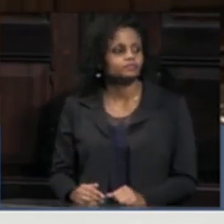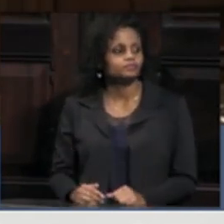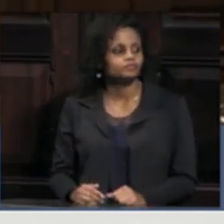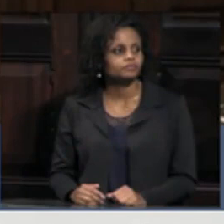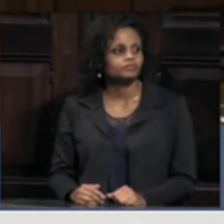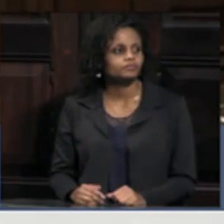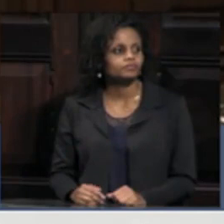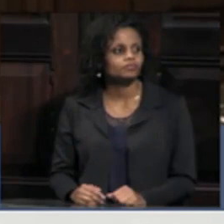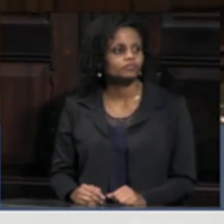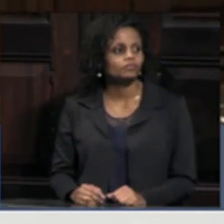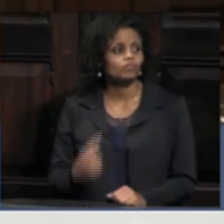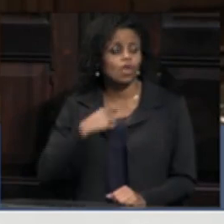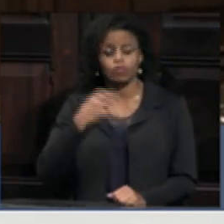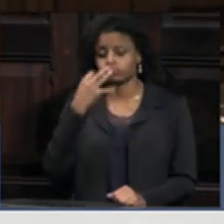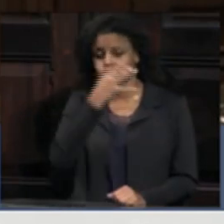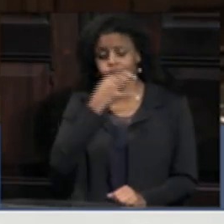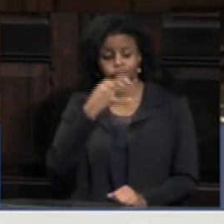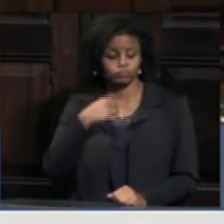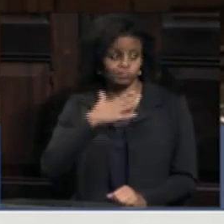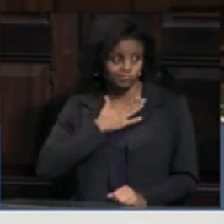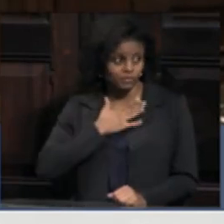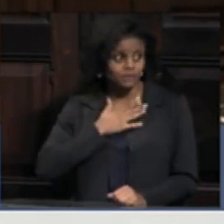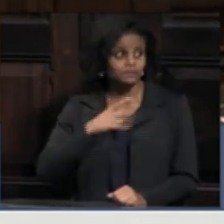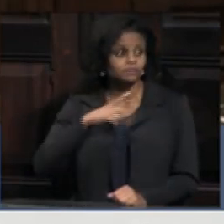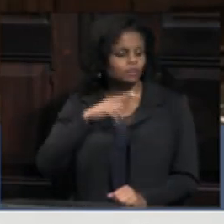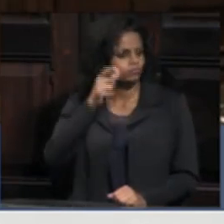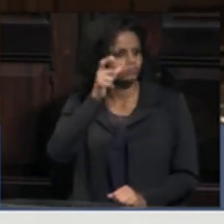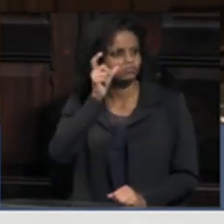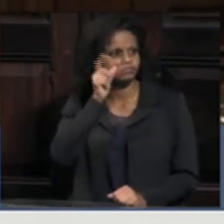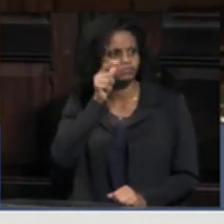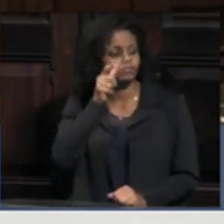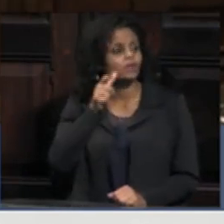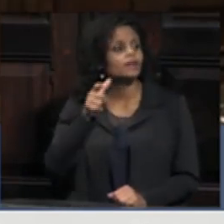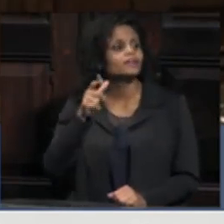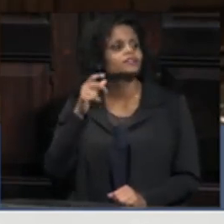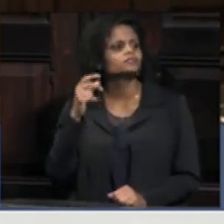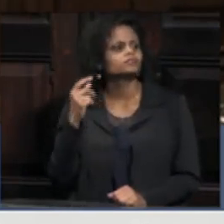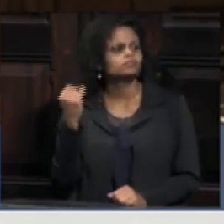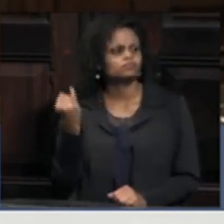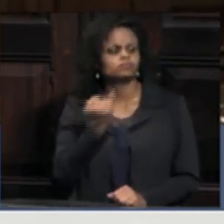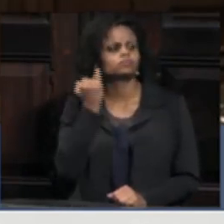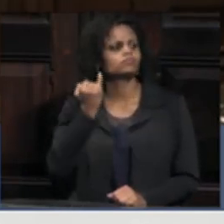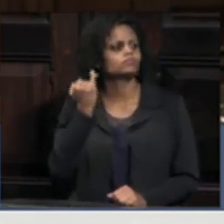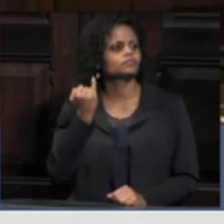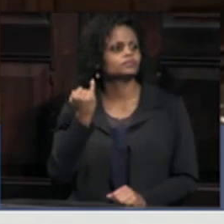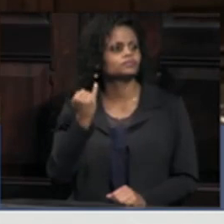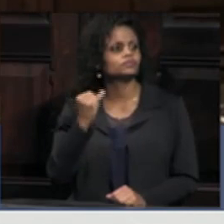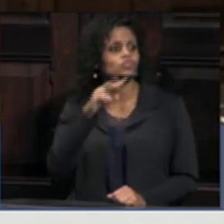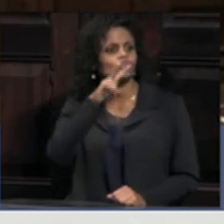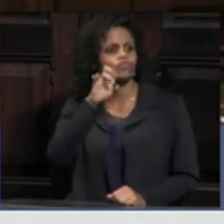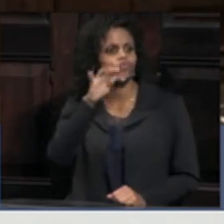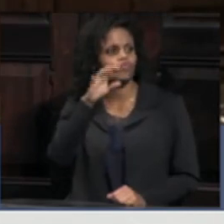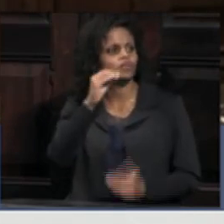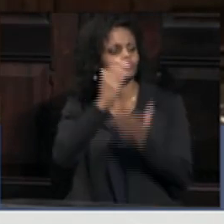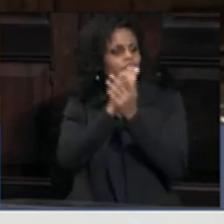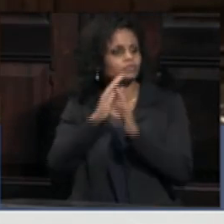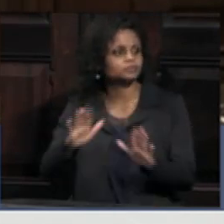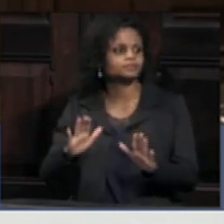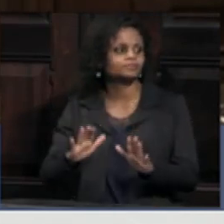Eu, particularmente, tenho um interesse muito grande nessa derrubada da pauta de